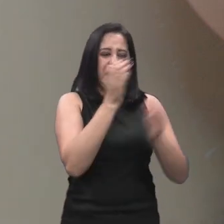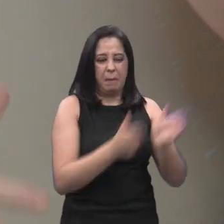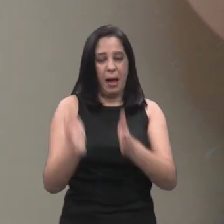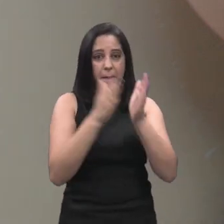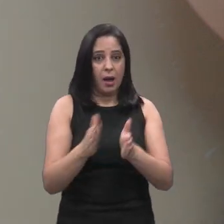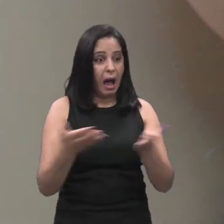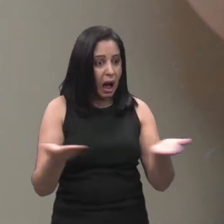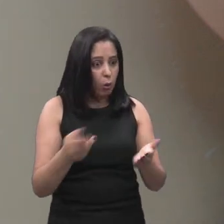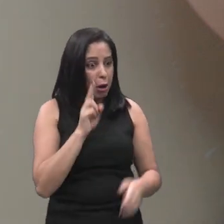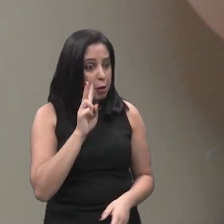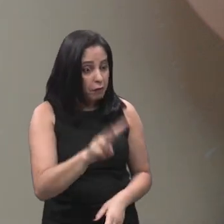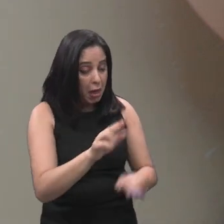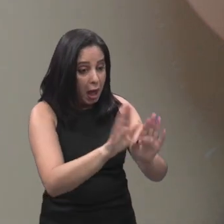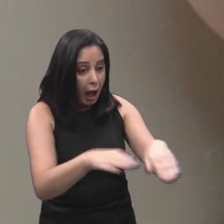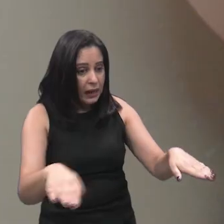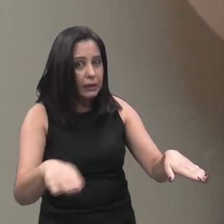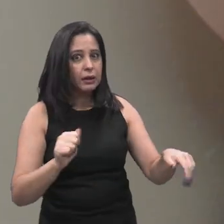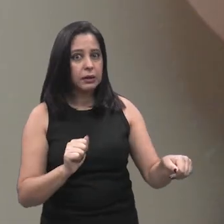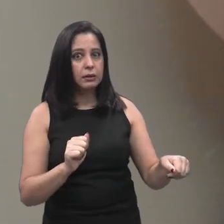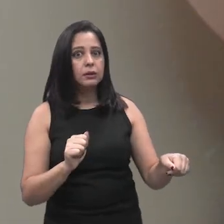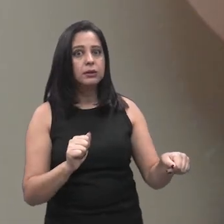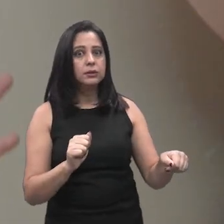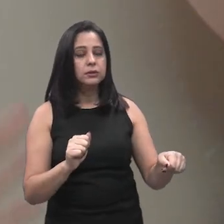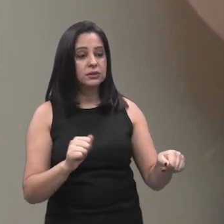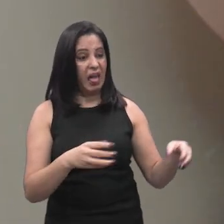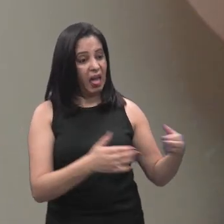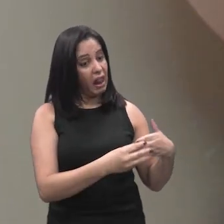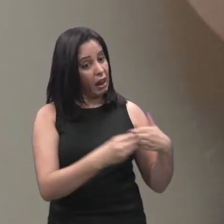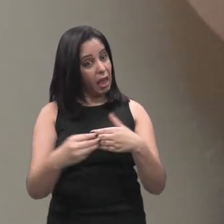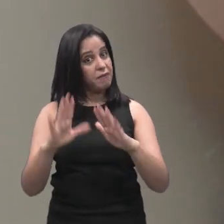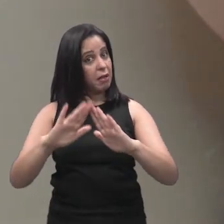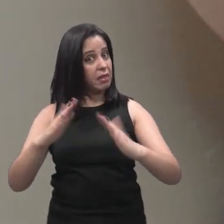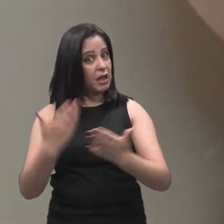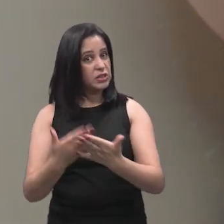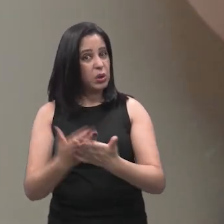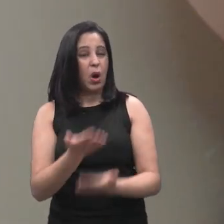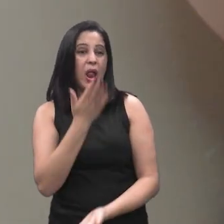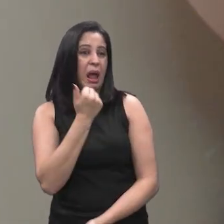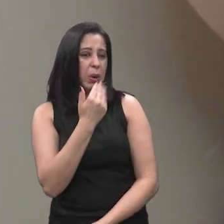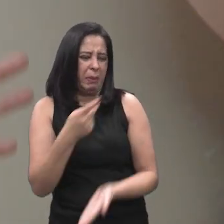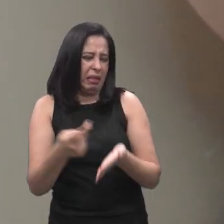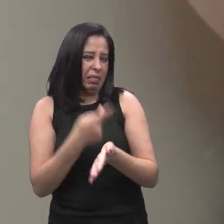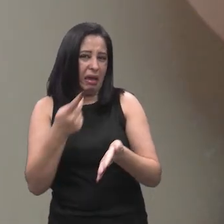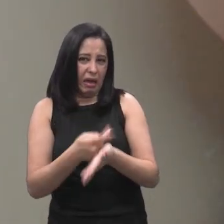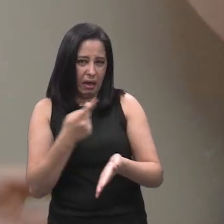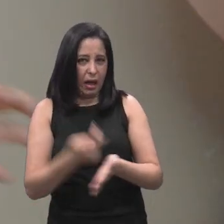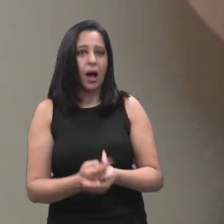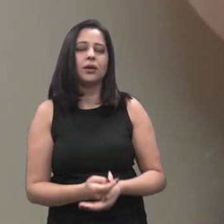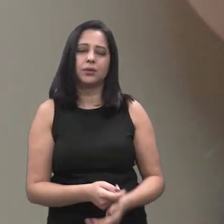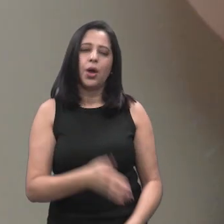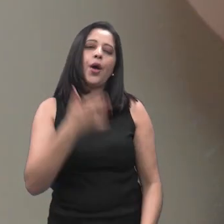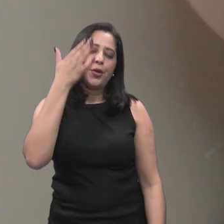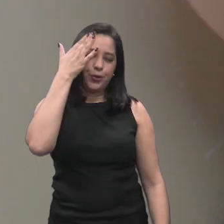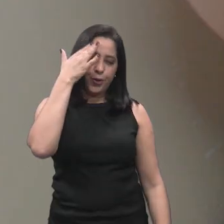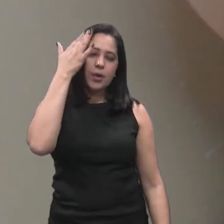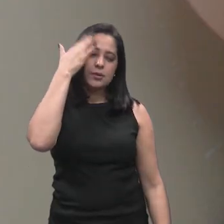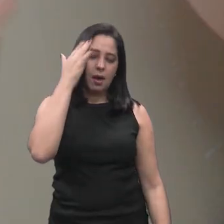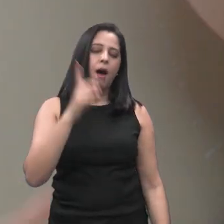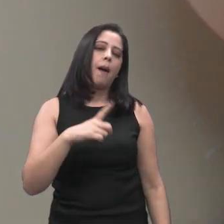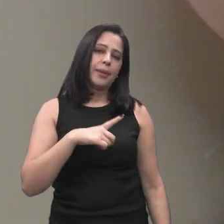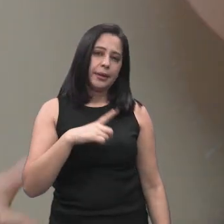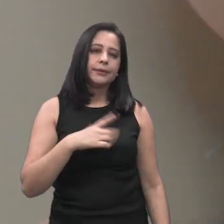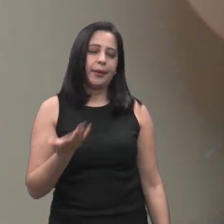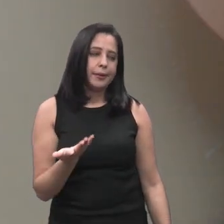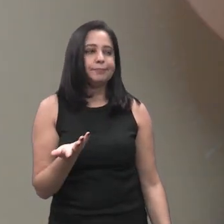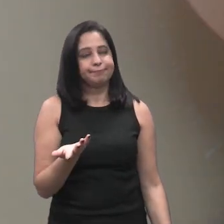são saudáveis. A gente sabe que tem um recorte social aí também, né? Mas como a gente ir na contramão, como a gente